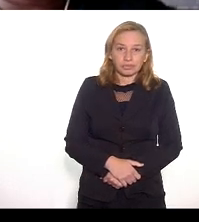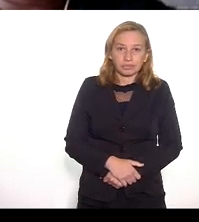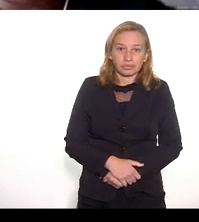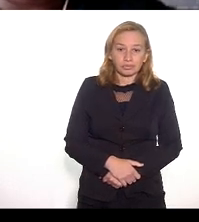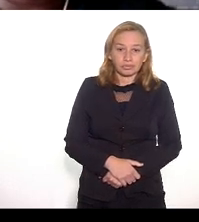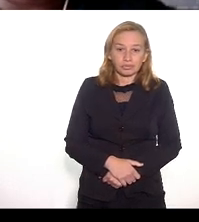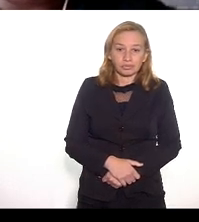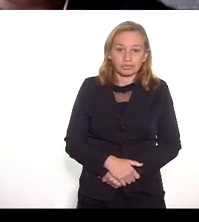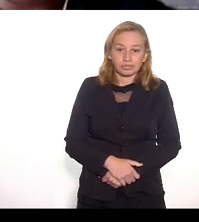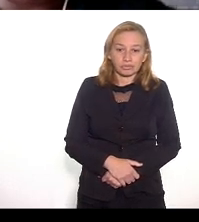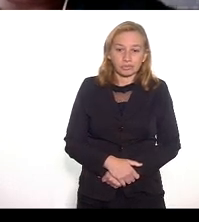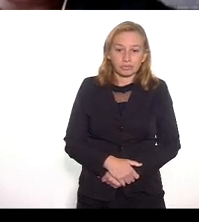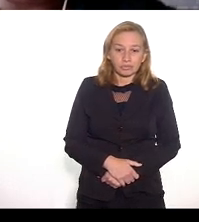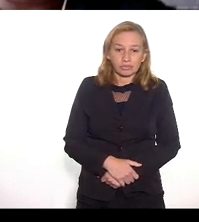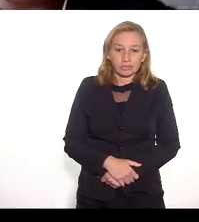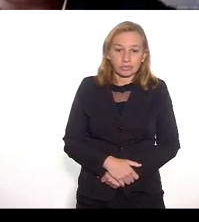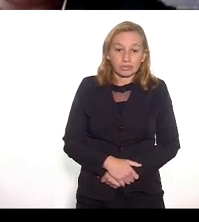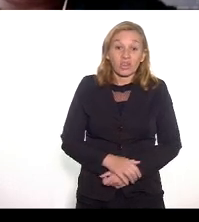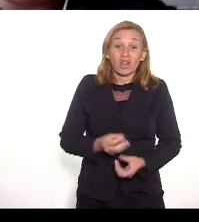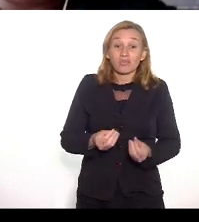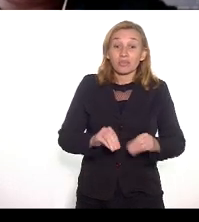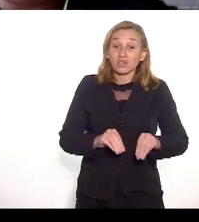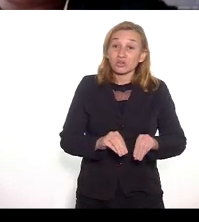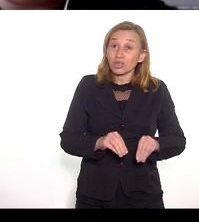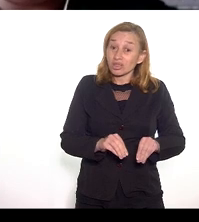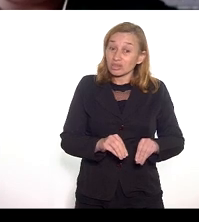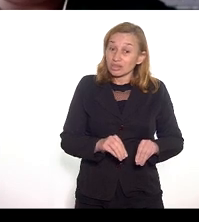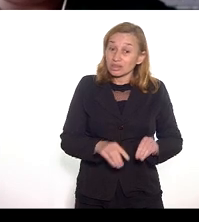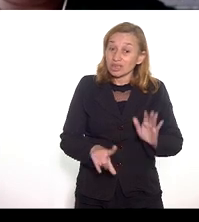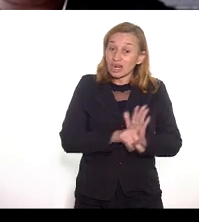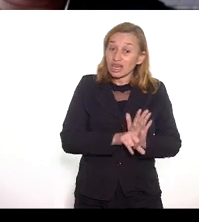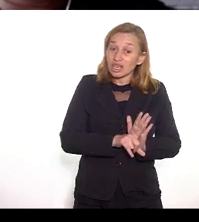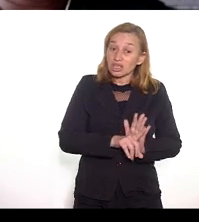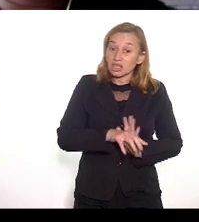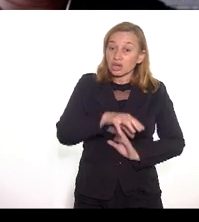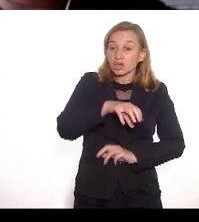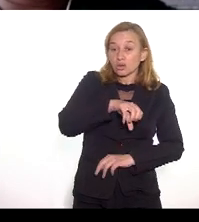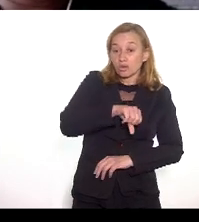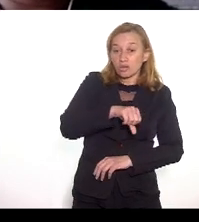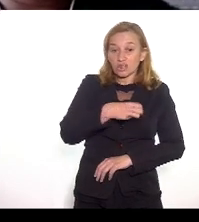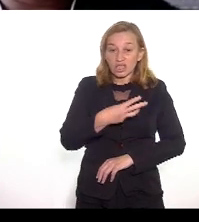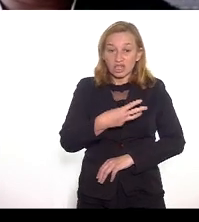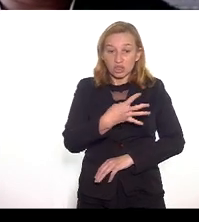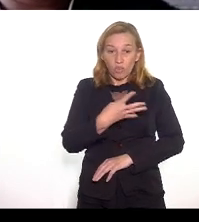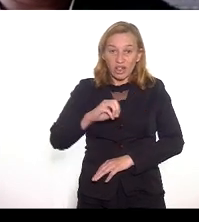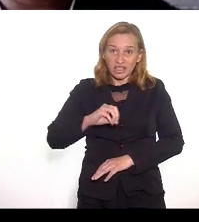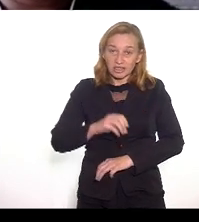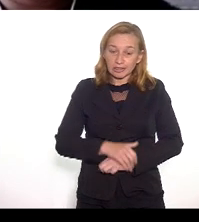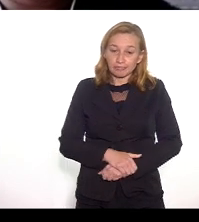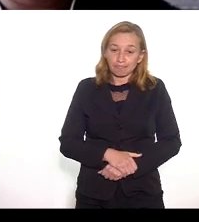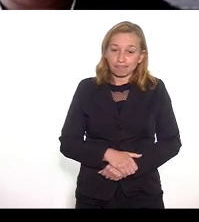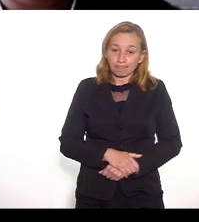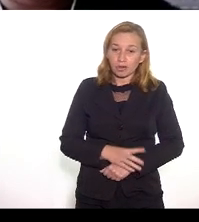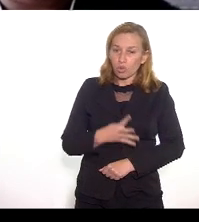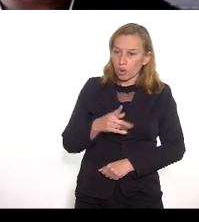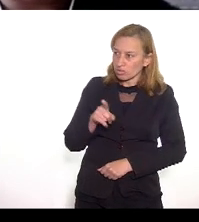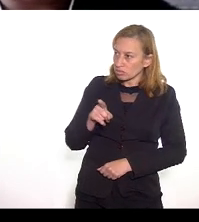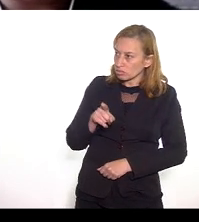Que é um parecer pela prejudicabilidade pela lei 9340. 44, né?